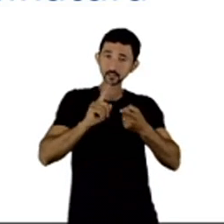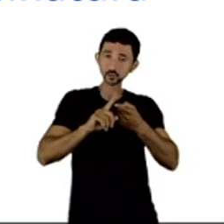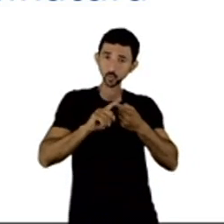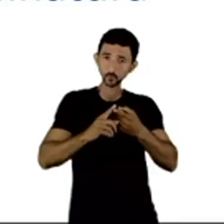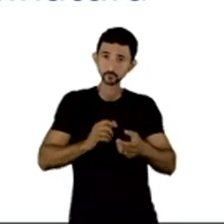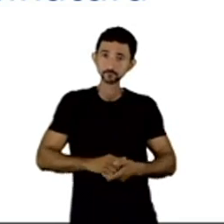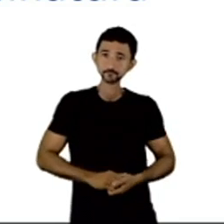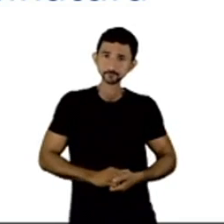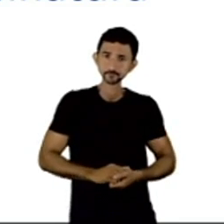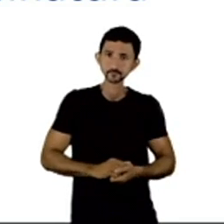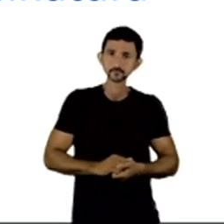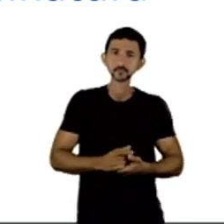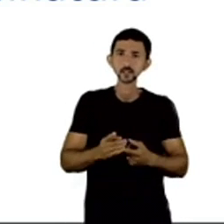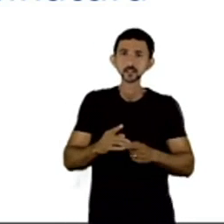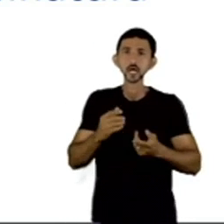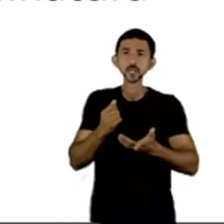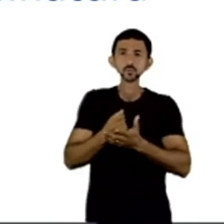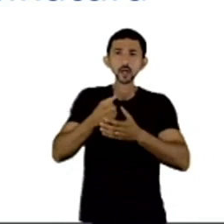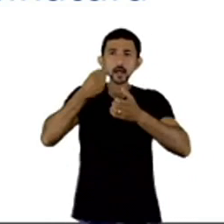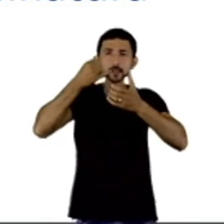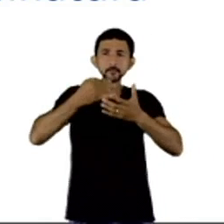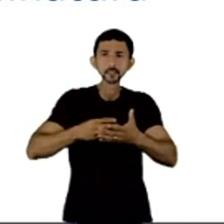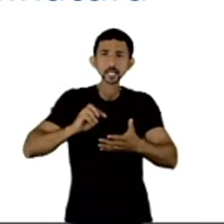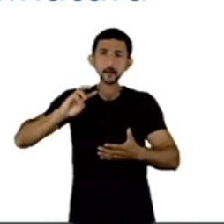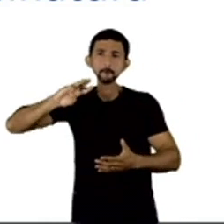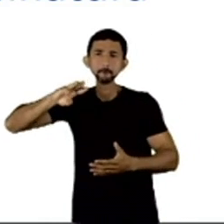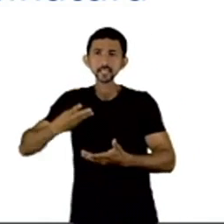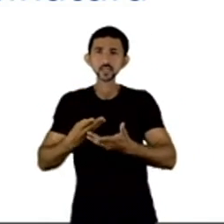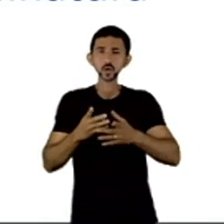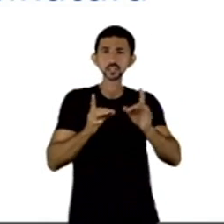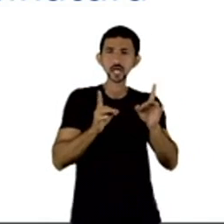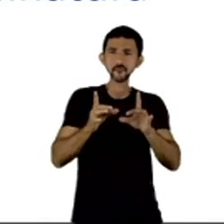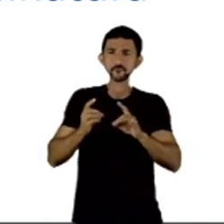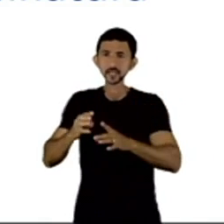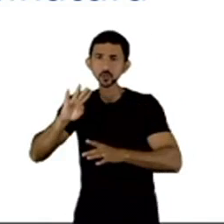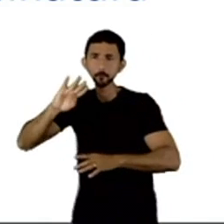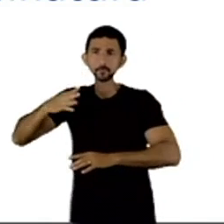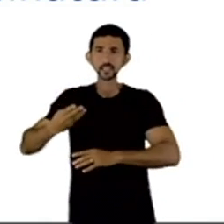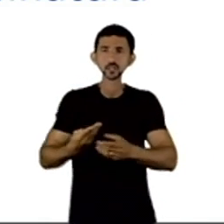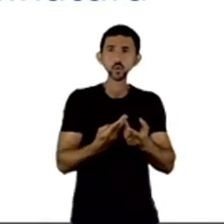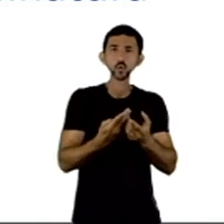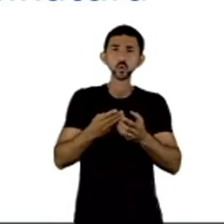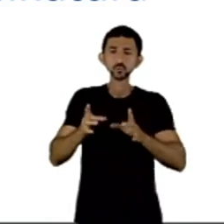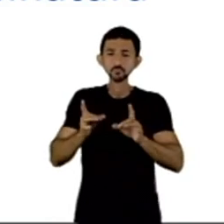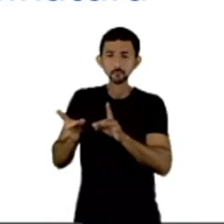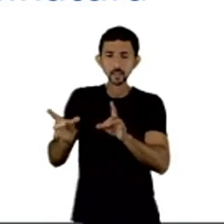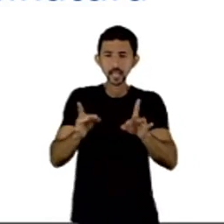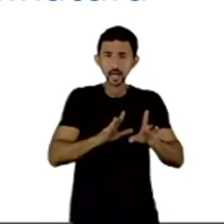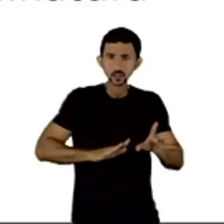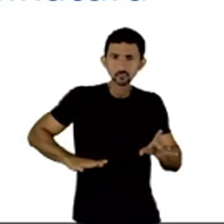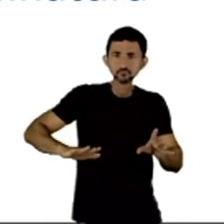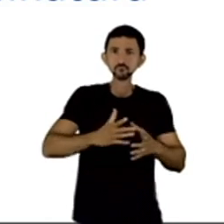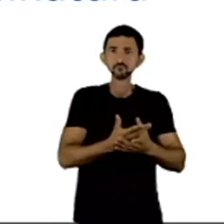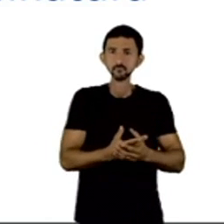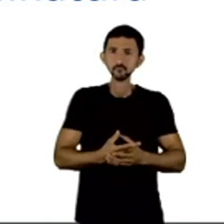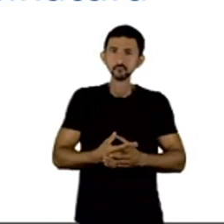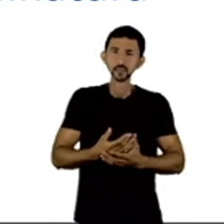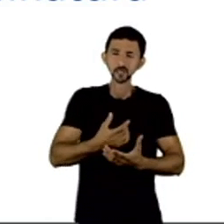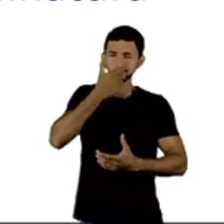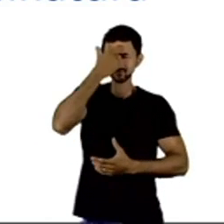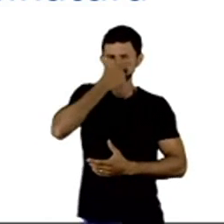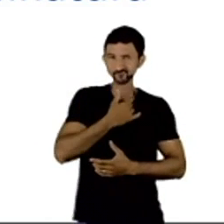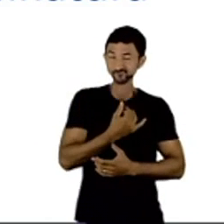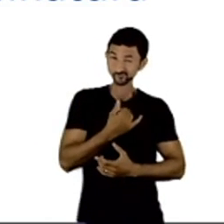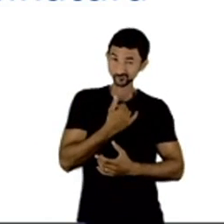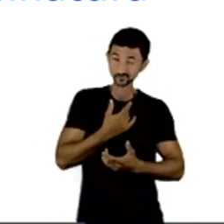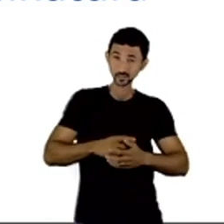coisa. Isso ajuda a explicar os milhões das vendas, os bilhões do mercado e a cara de tédio do